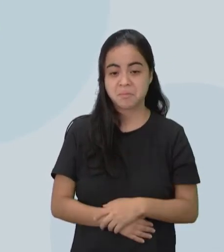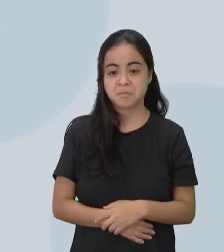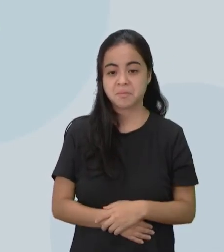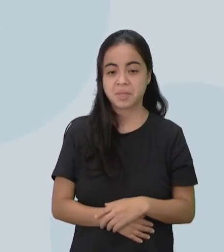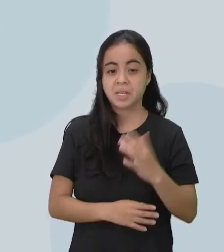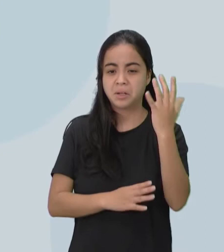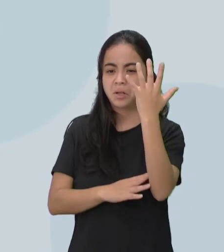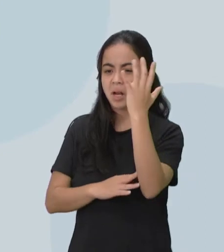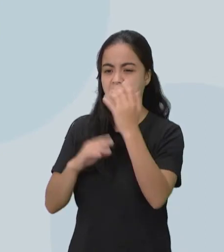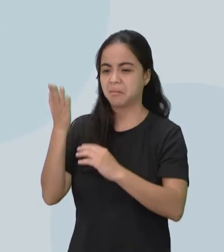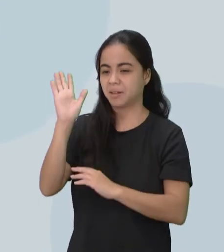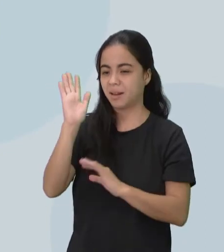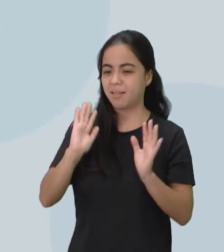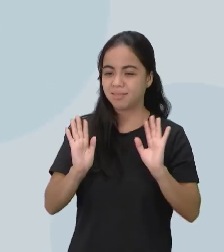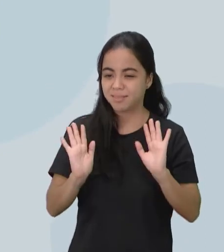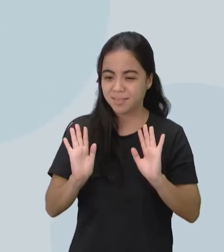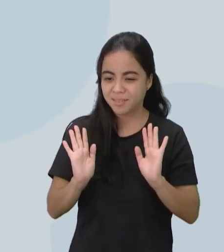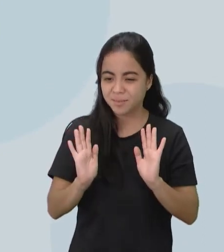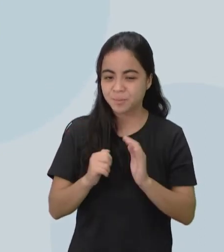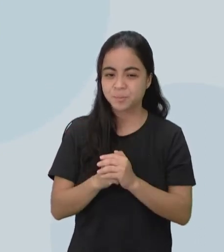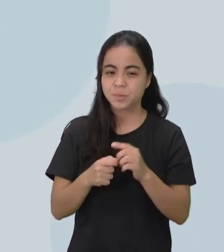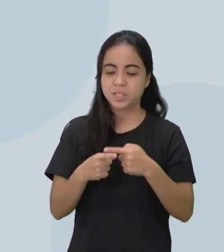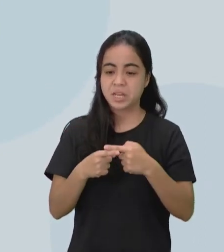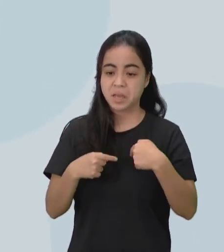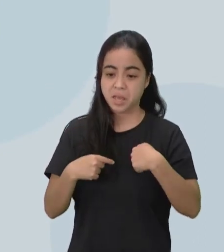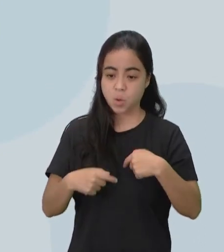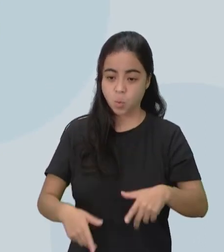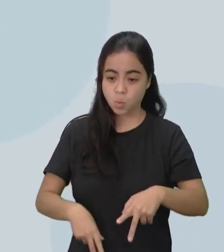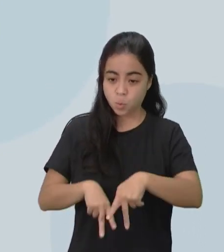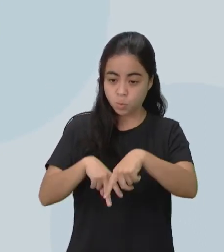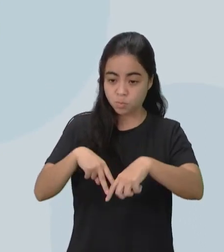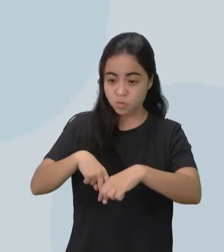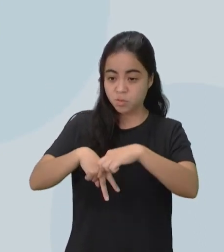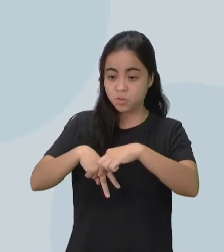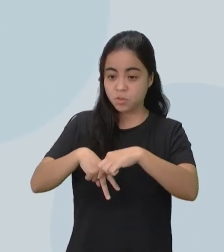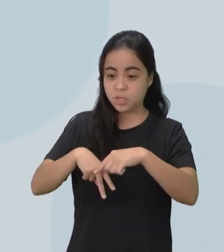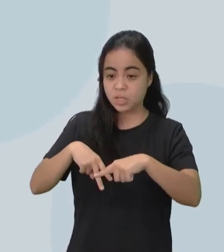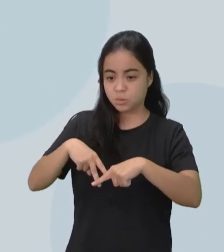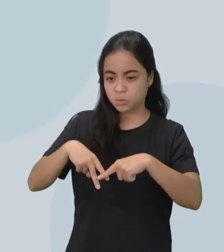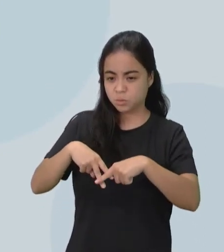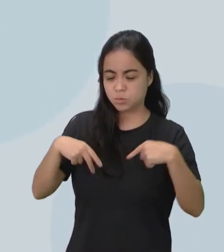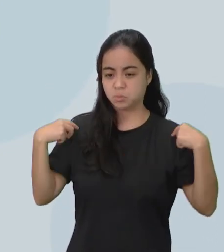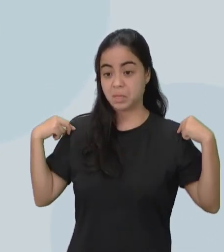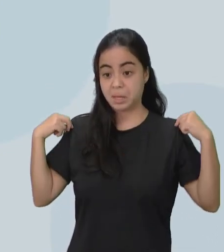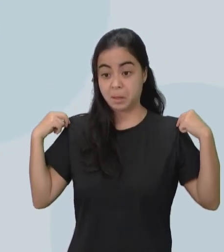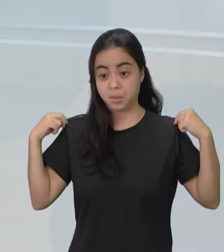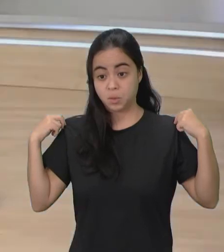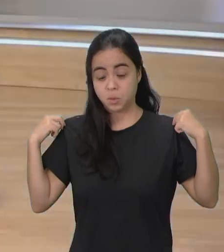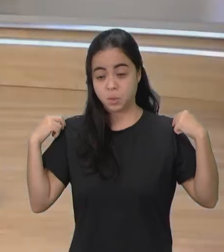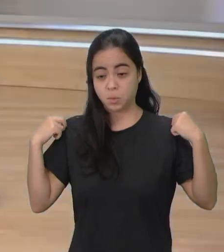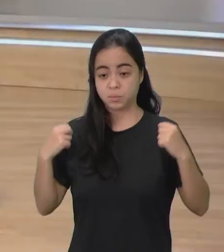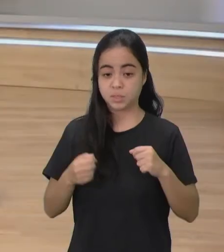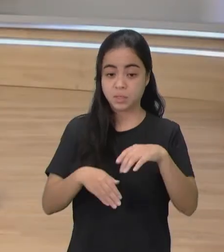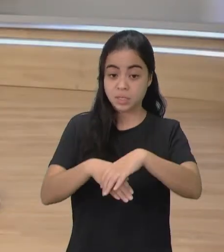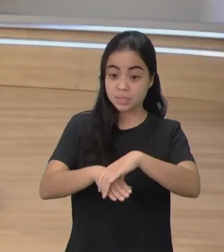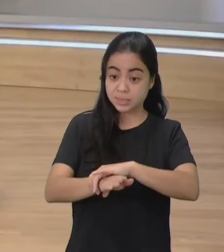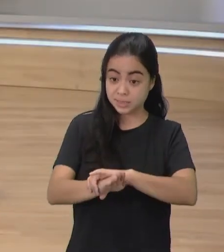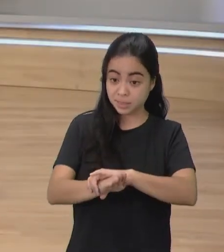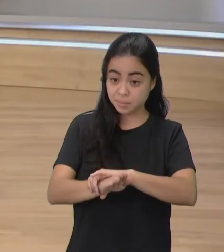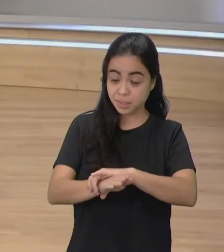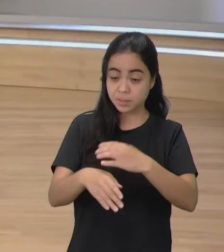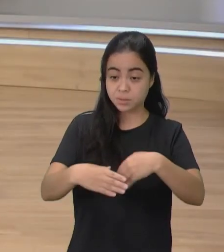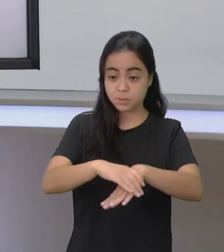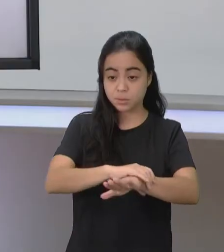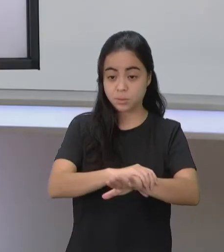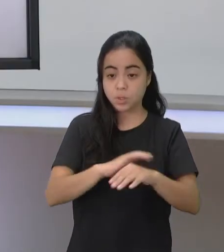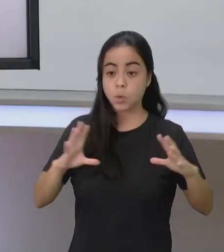de natureza. O fato de eu estar de calça, o Thiago está de shorts, a gente está de camiseta, de sapato com meia, tênis,